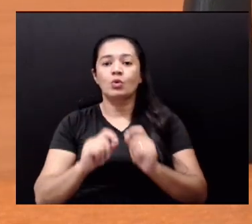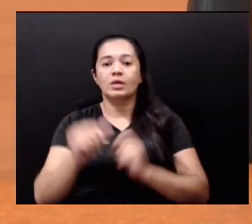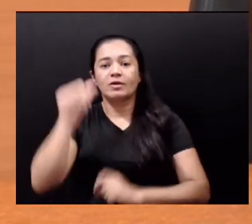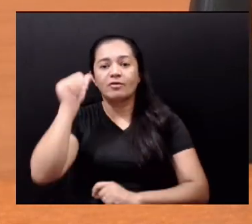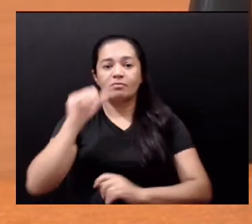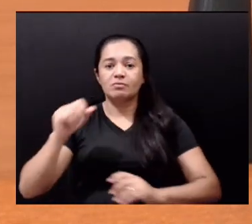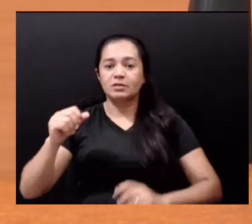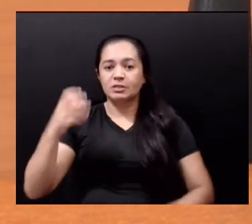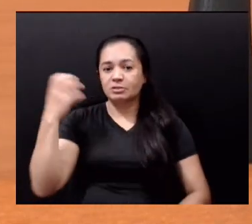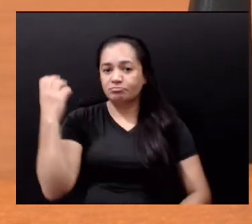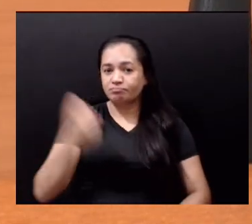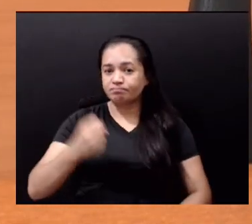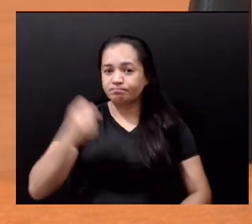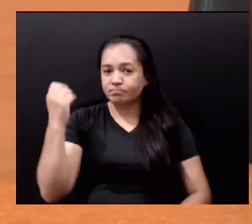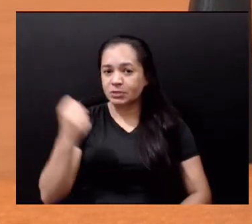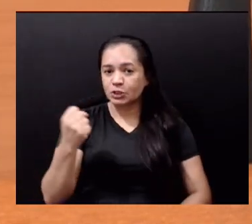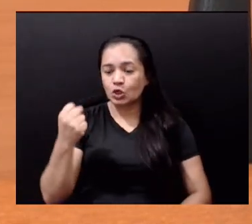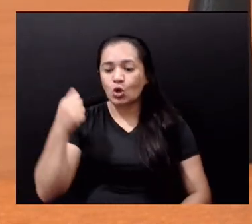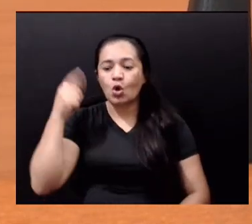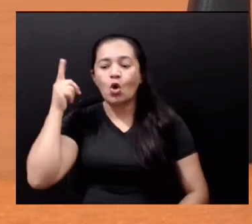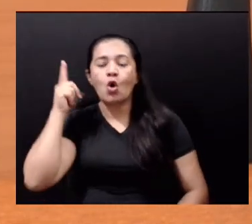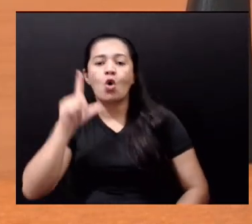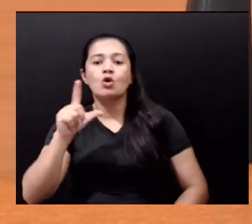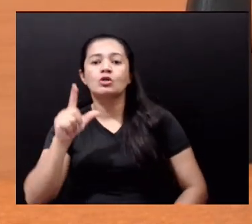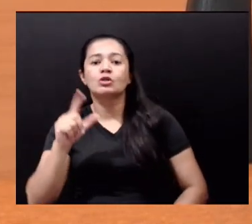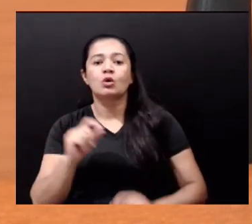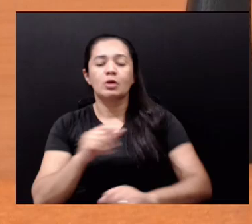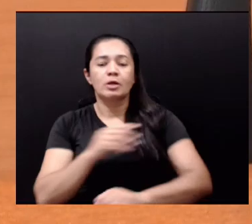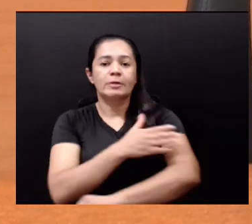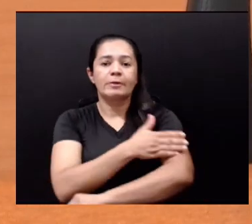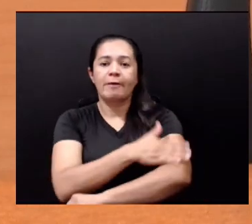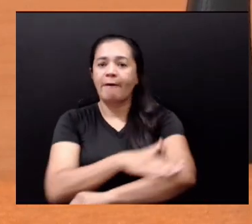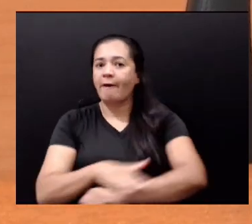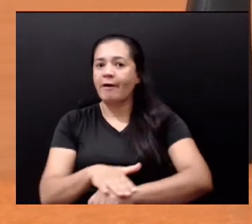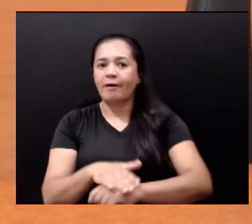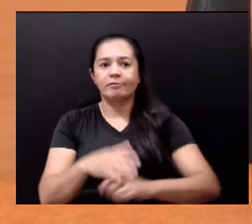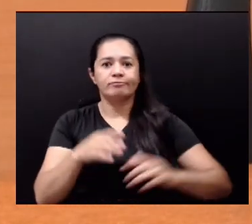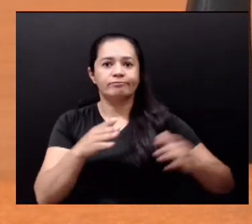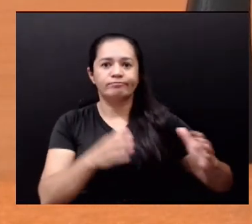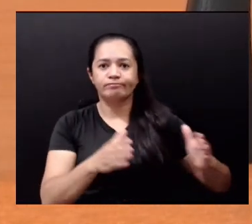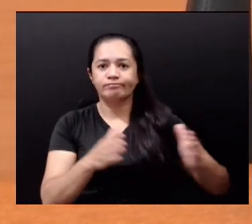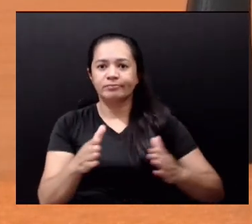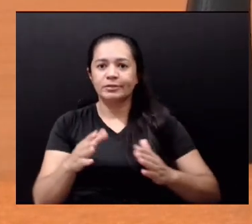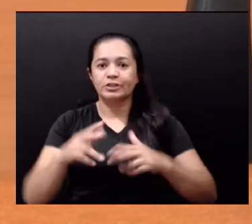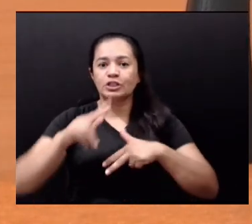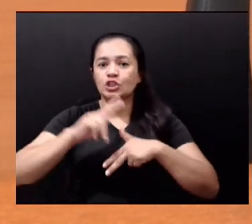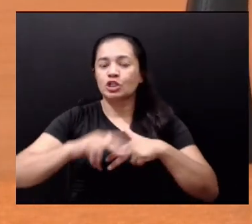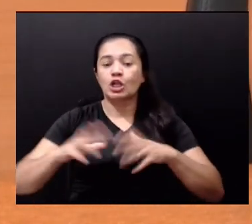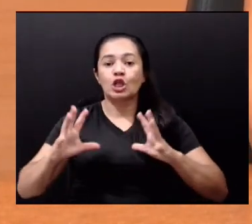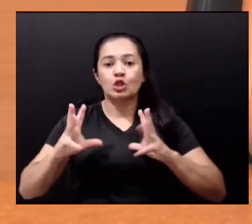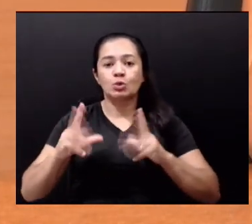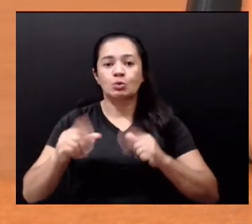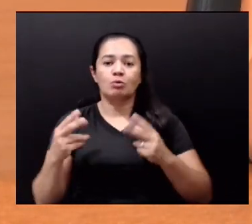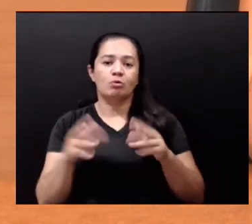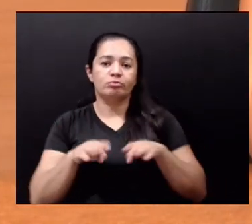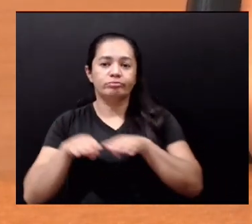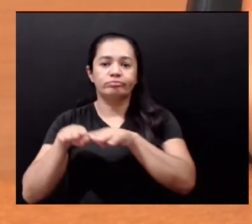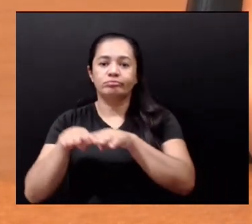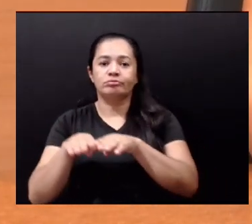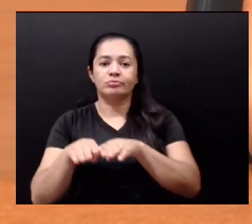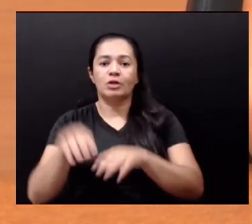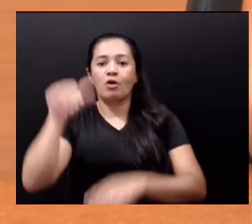aprenda, né, que raça, classe e gênero são parte do mesmo processo. O feminismo trans também,